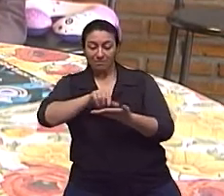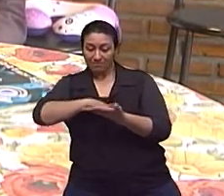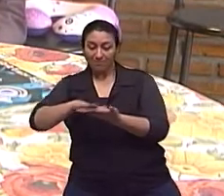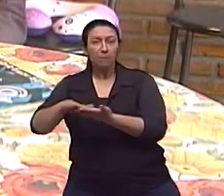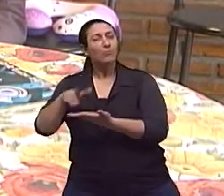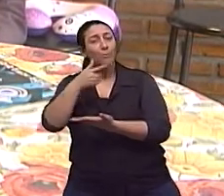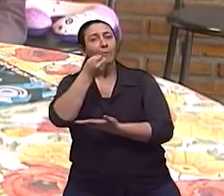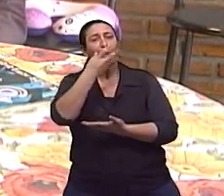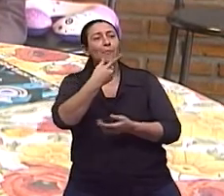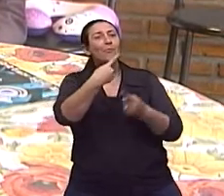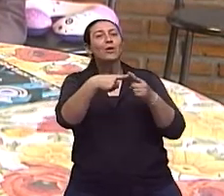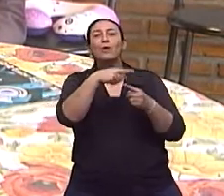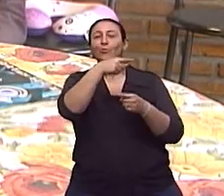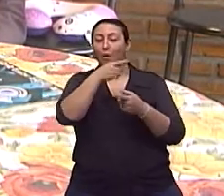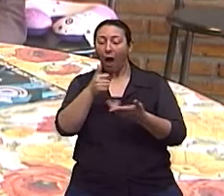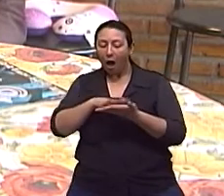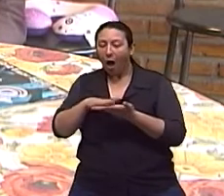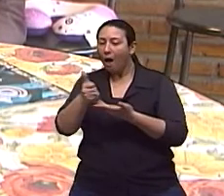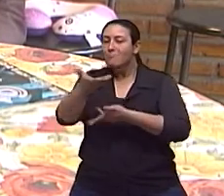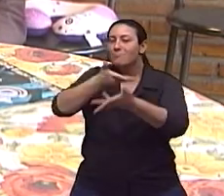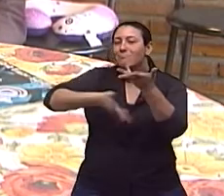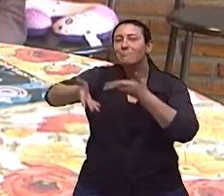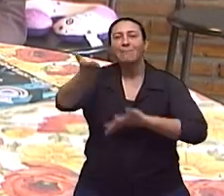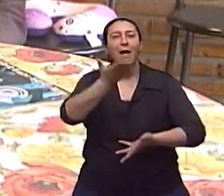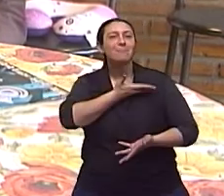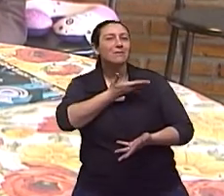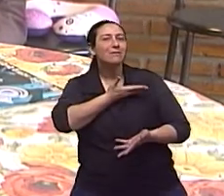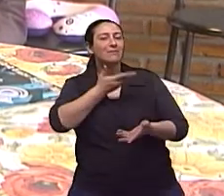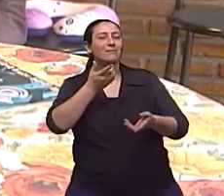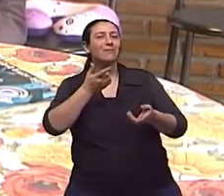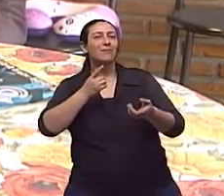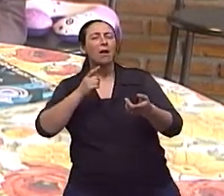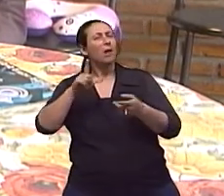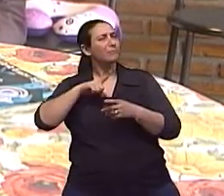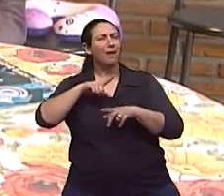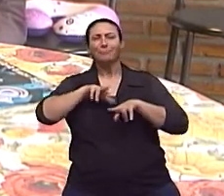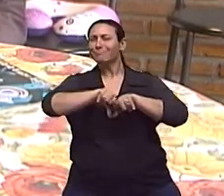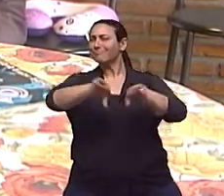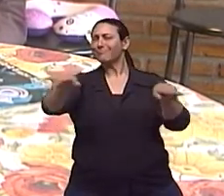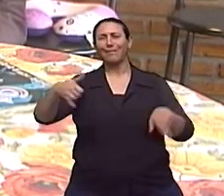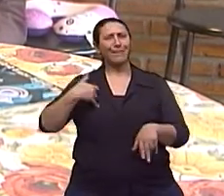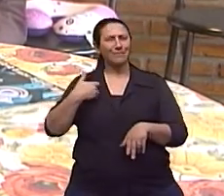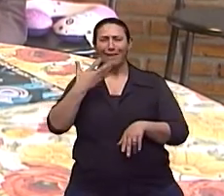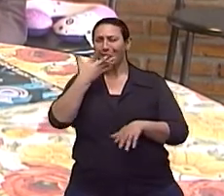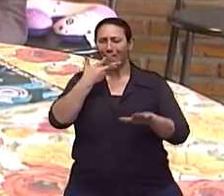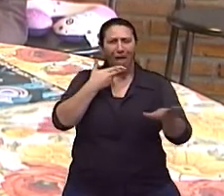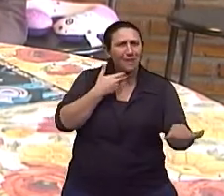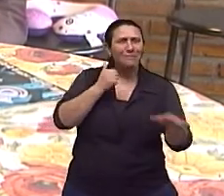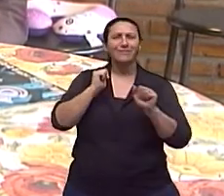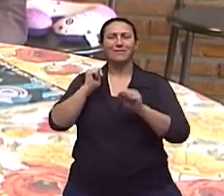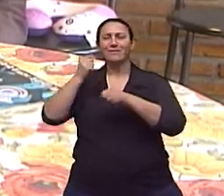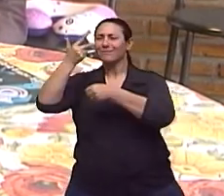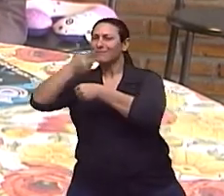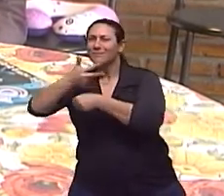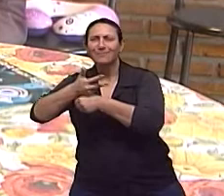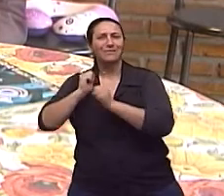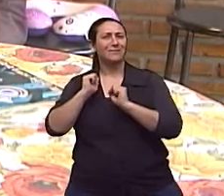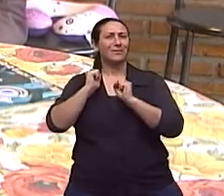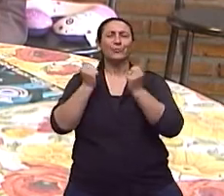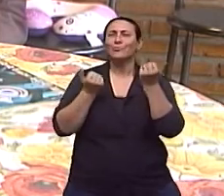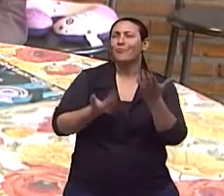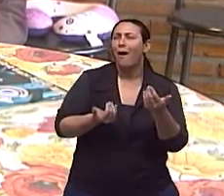fazendo o intercâmbio com as pessoas e e amizades tinham pessoas de todas as desde criança pessoas idosas